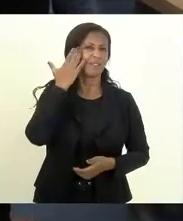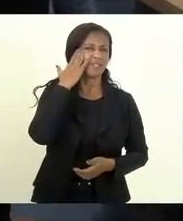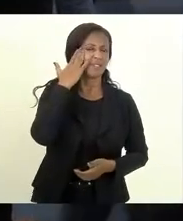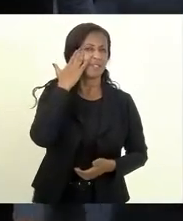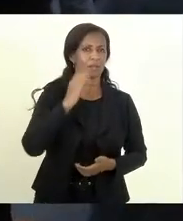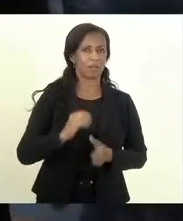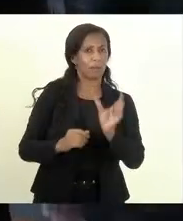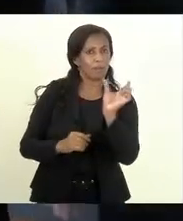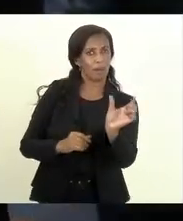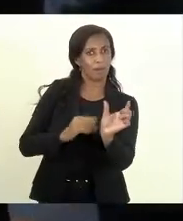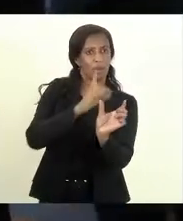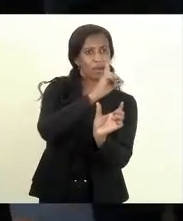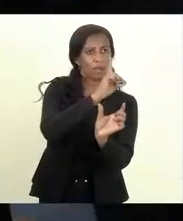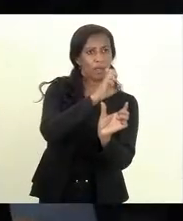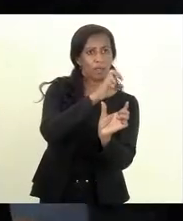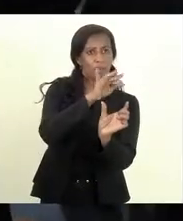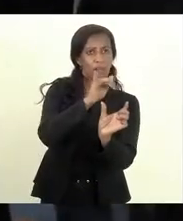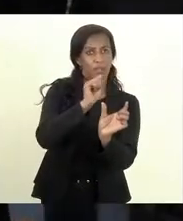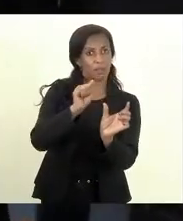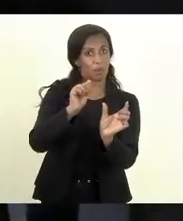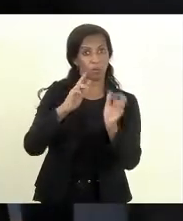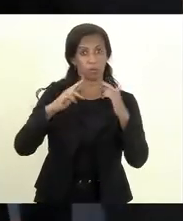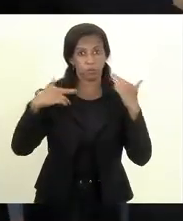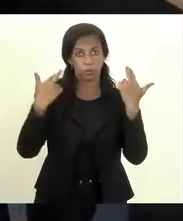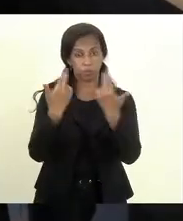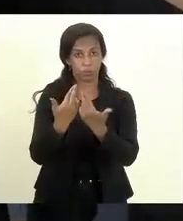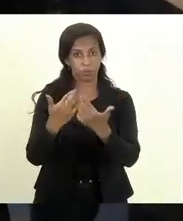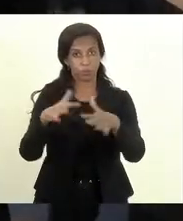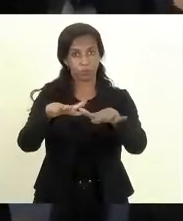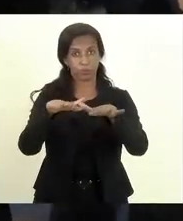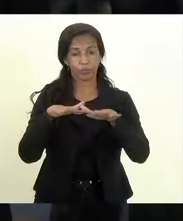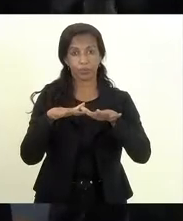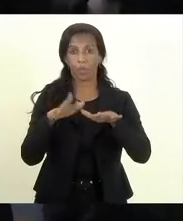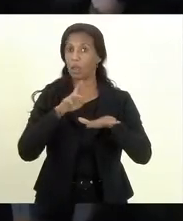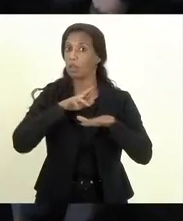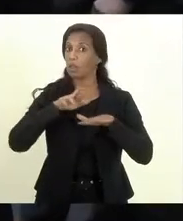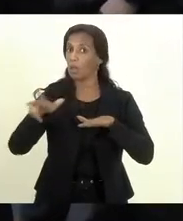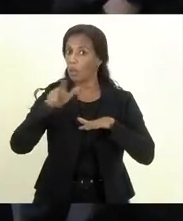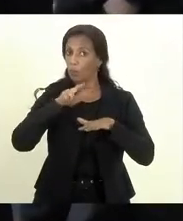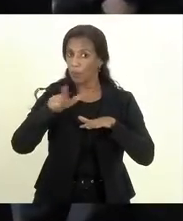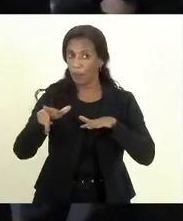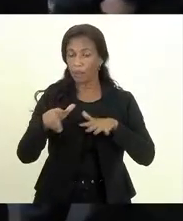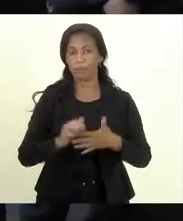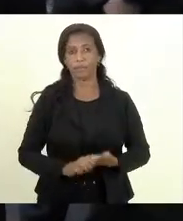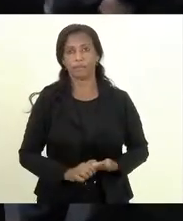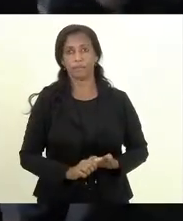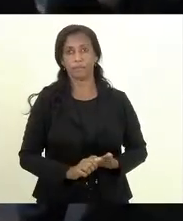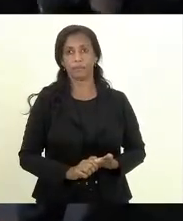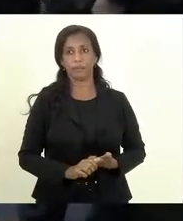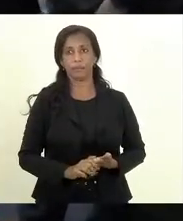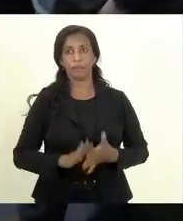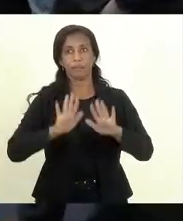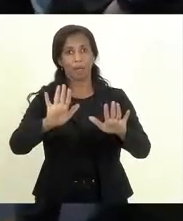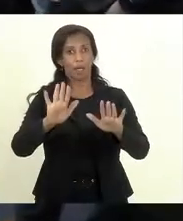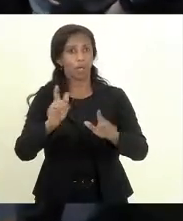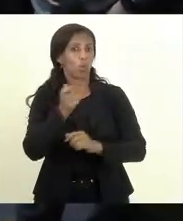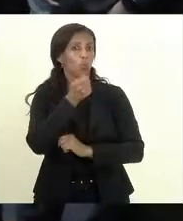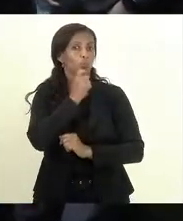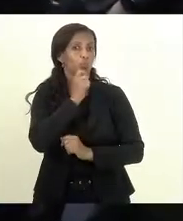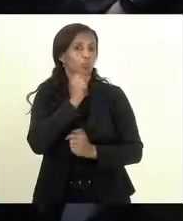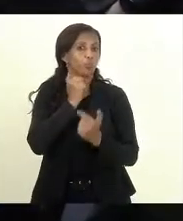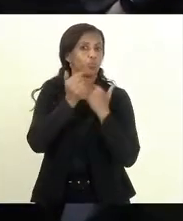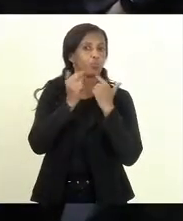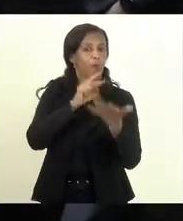a deliberação seria da audiência. Não é. Para que não houvesse essa dubidade